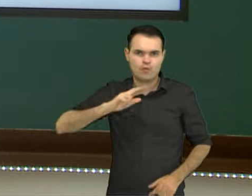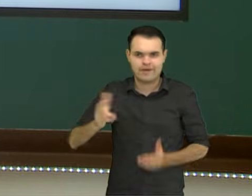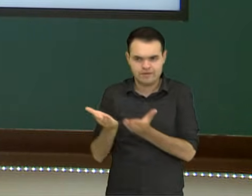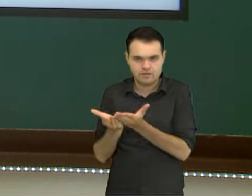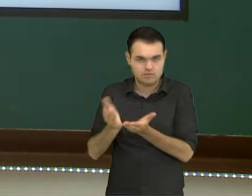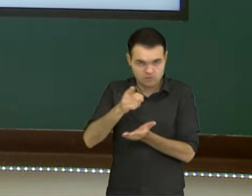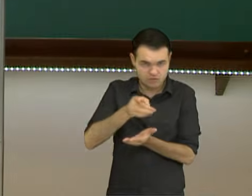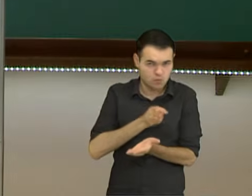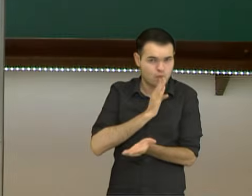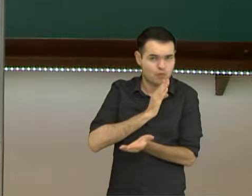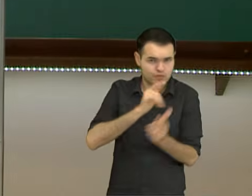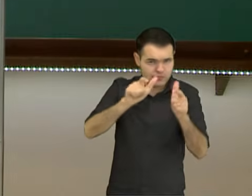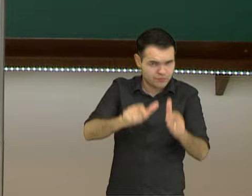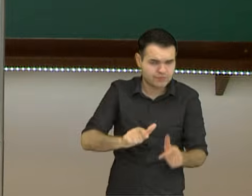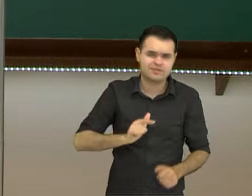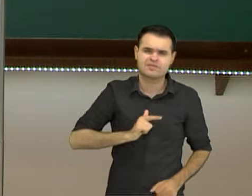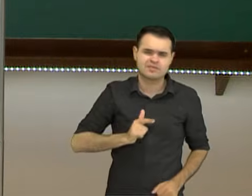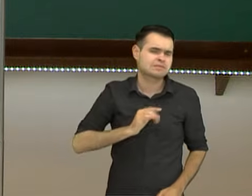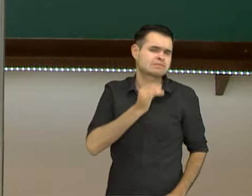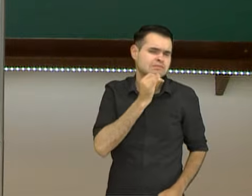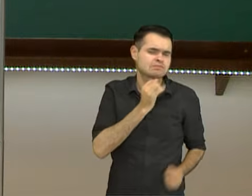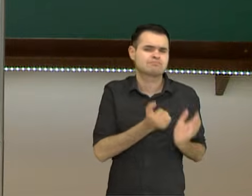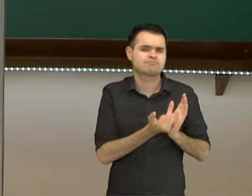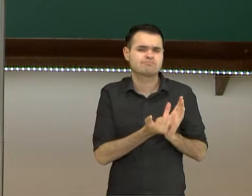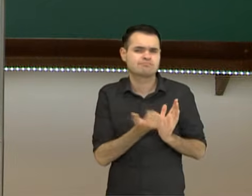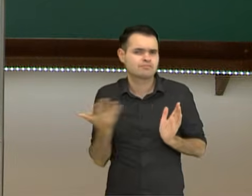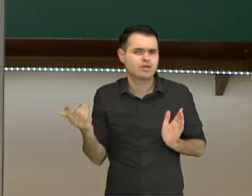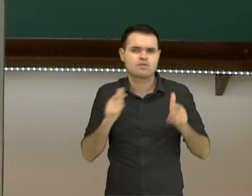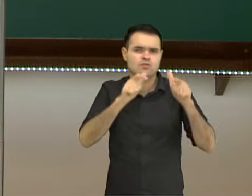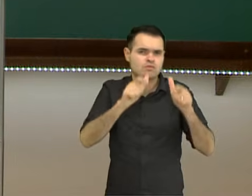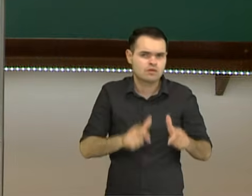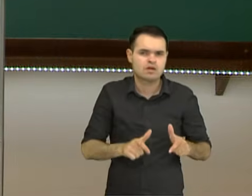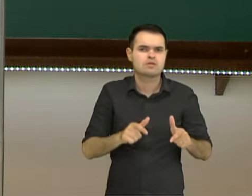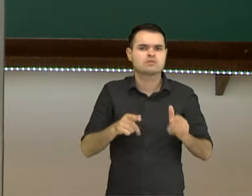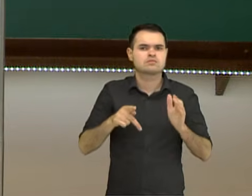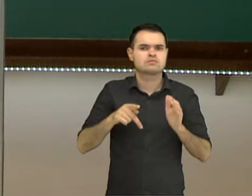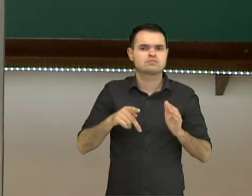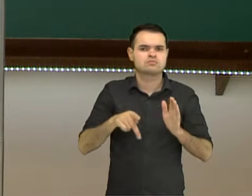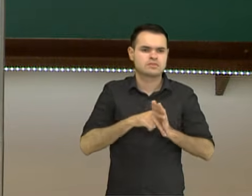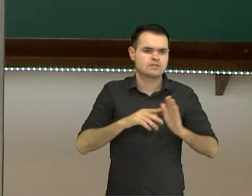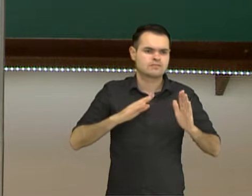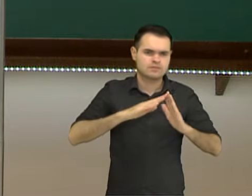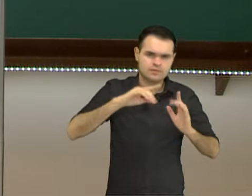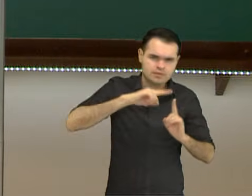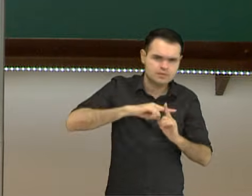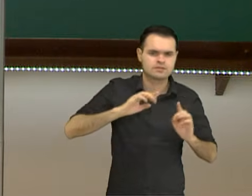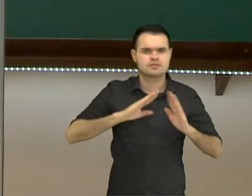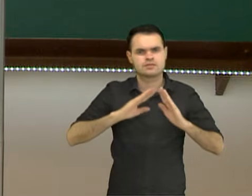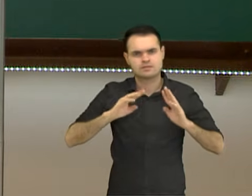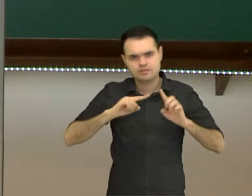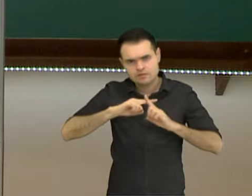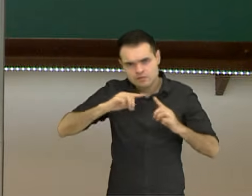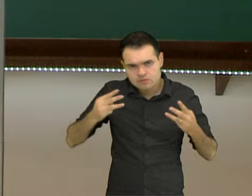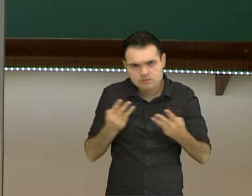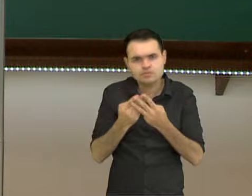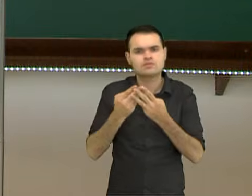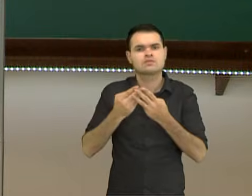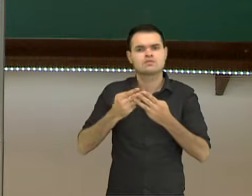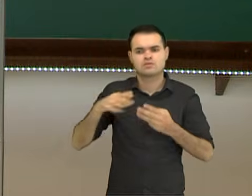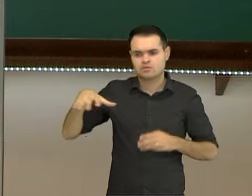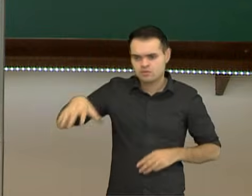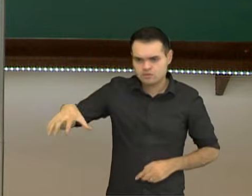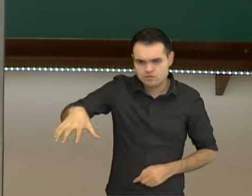você conhece? Nós temos aí exemplos, né, de locais sagrados, mesquitas, sinagogas, né, terreiros